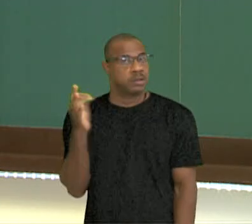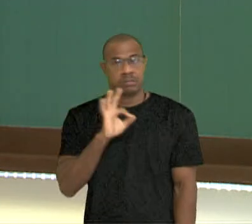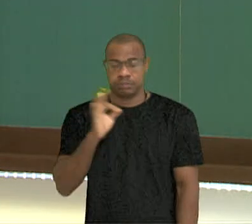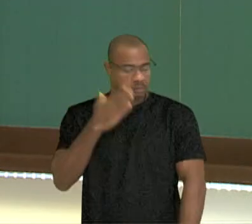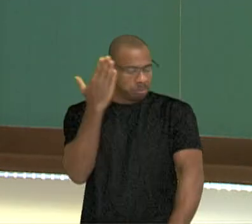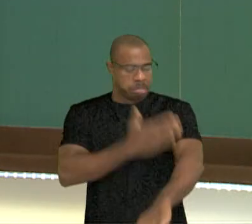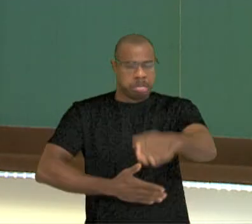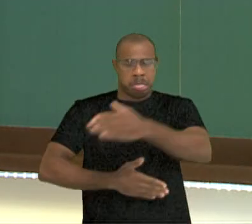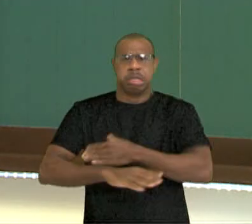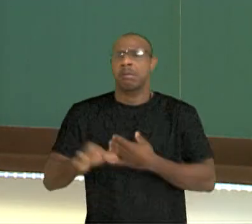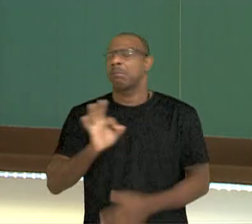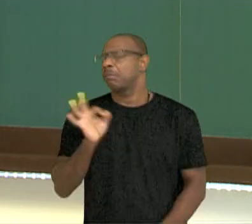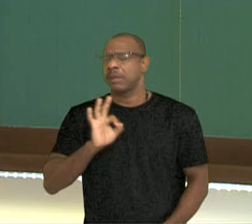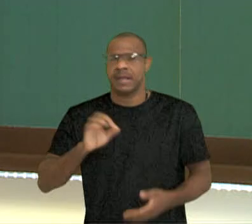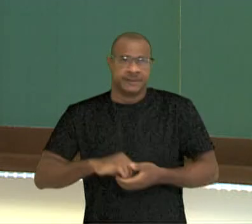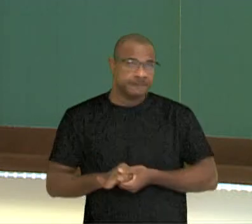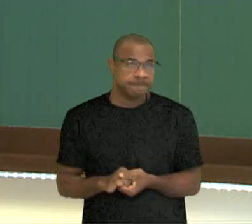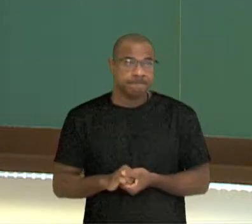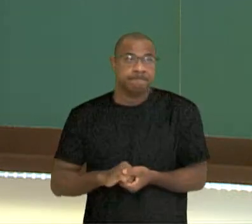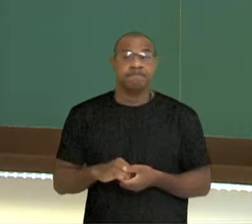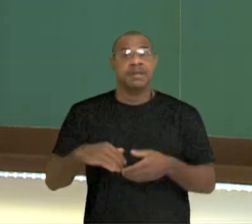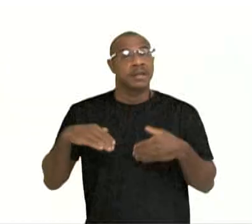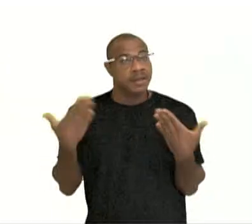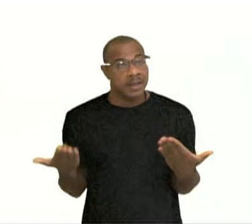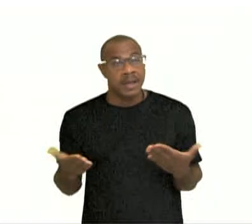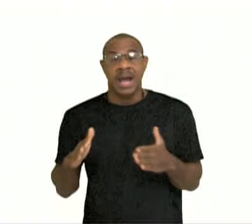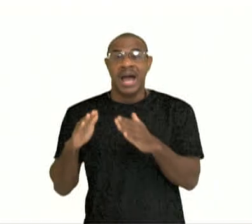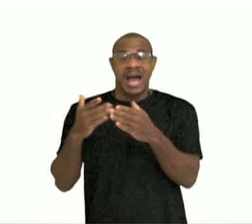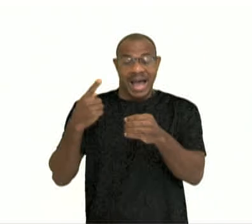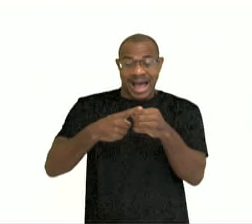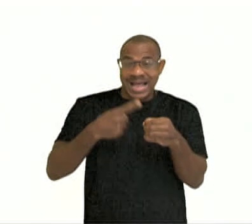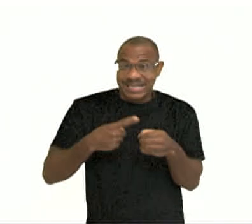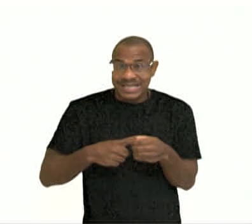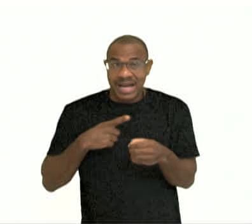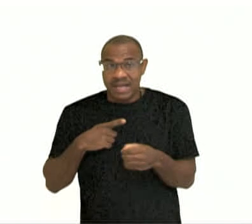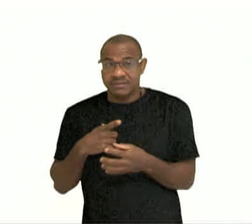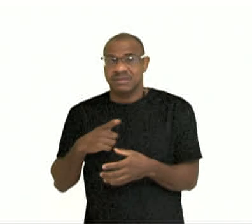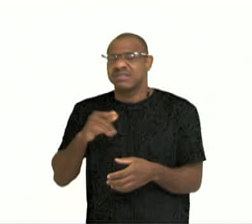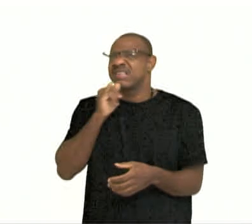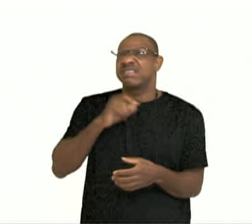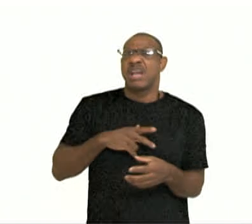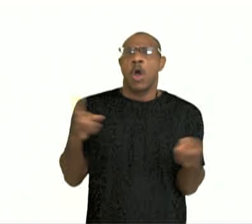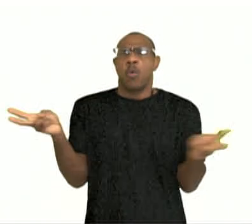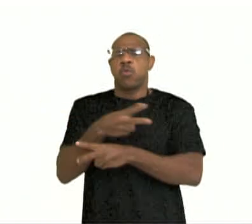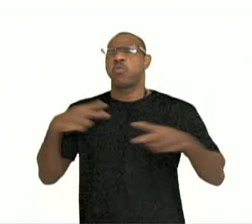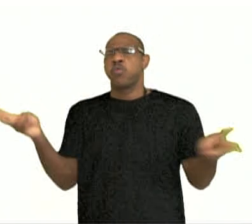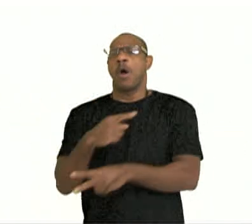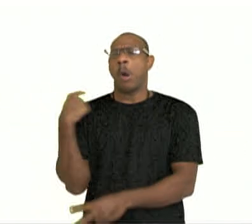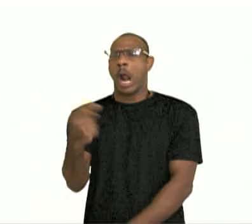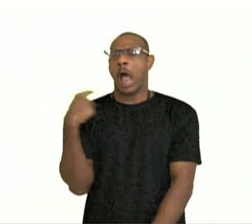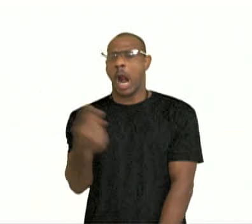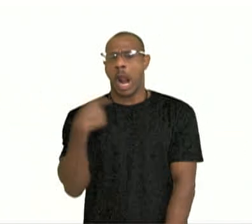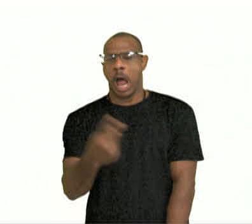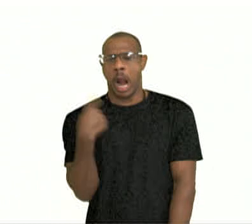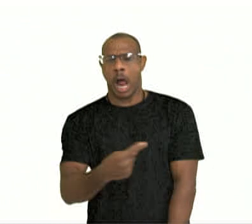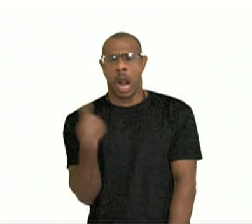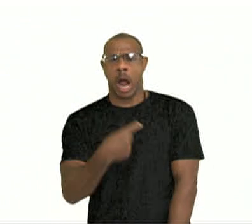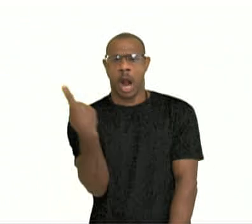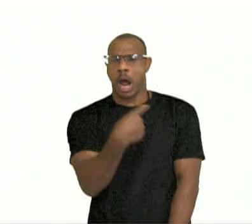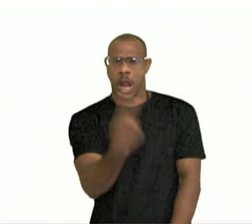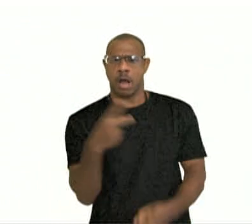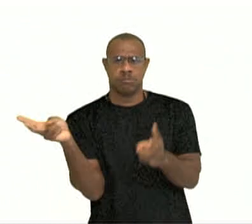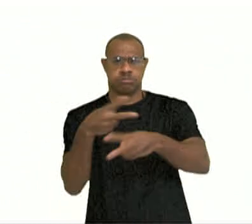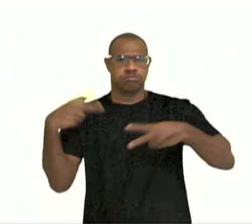ou desabrigados na capital. A cidade registrou rajadas de vento de 49,3 km por